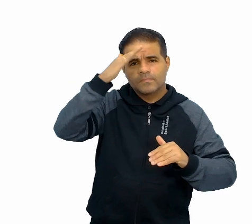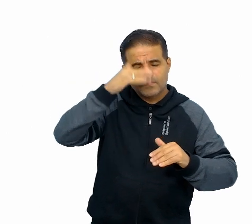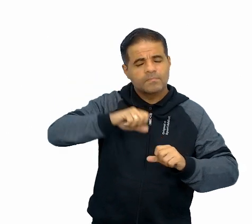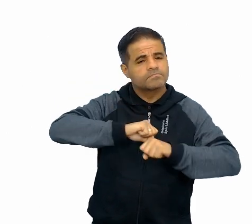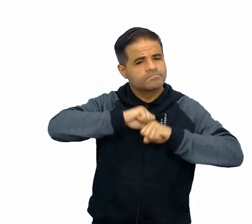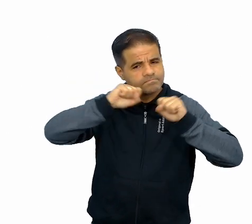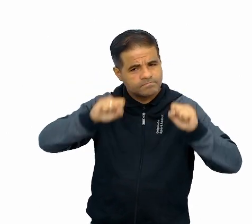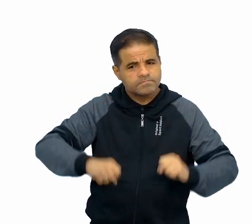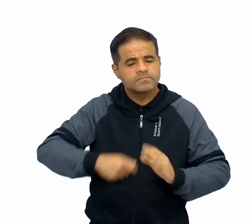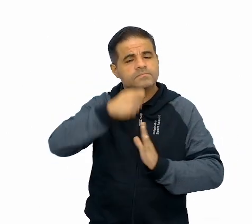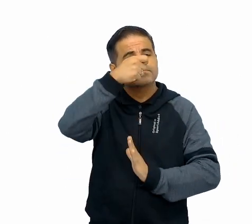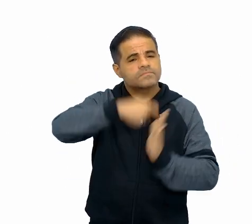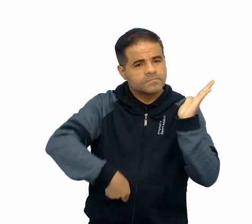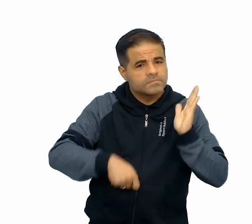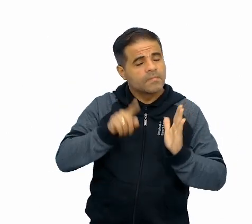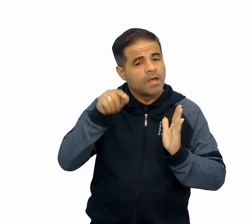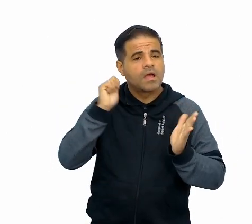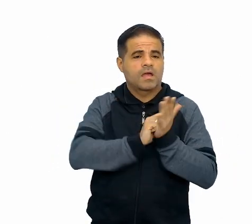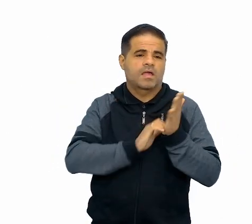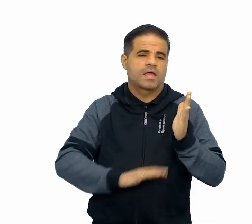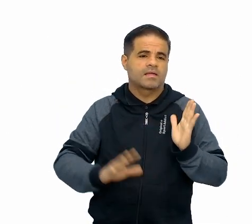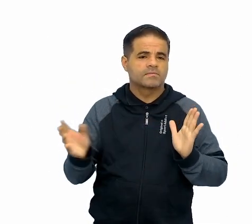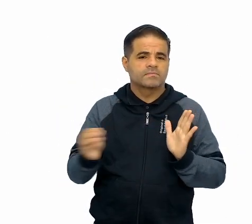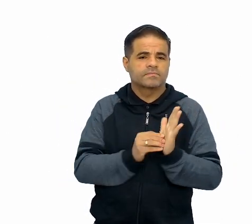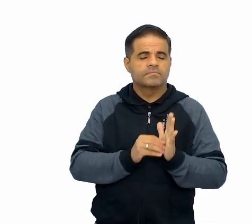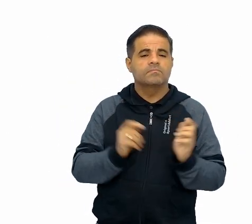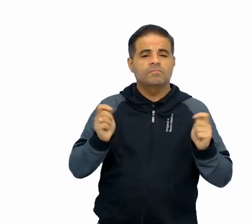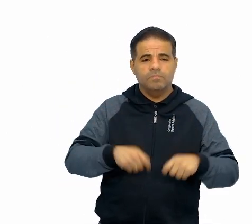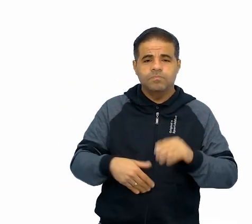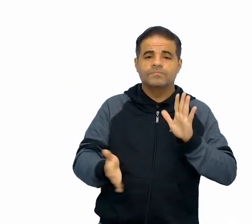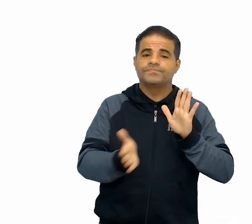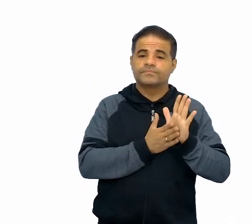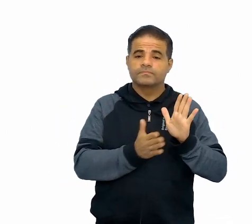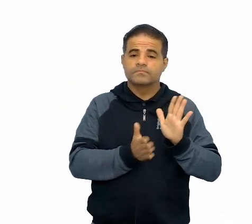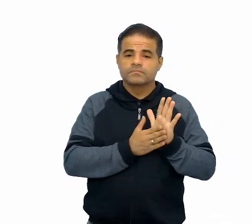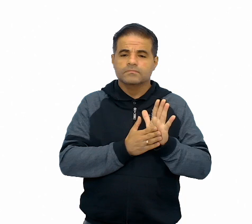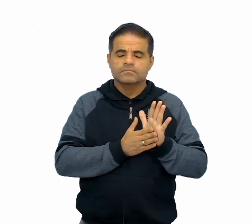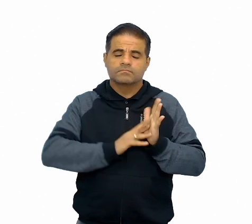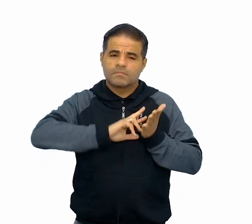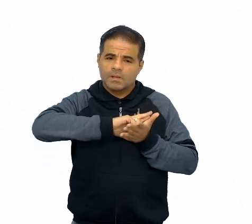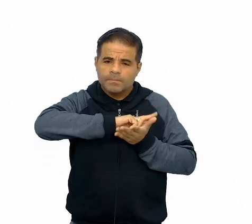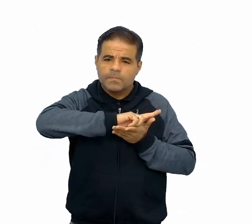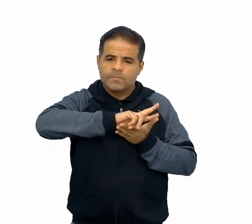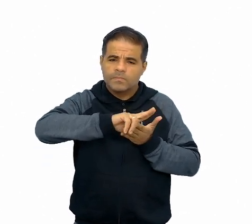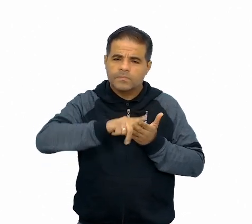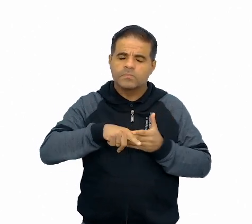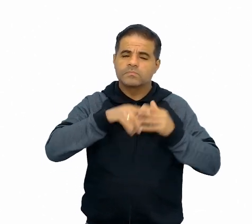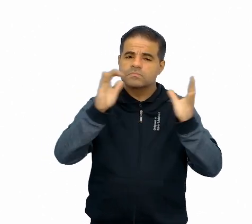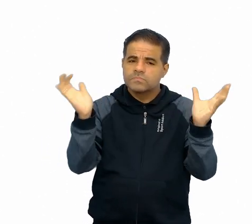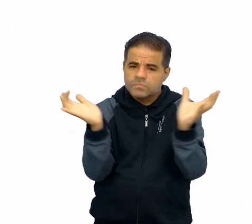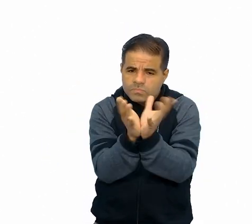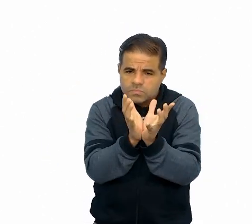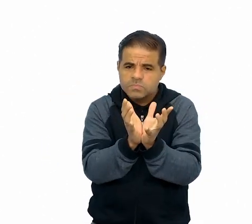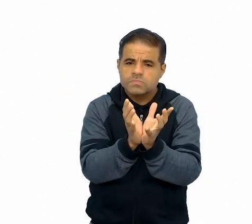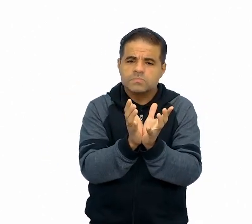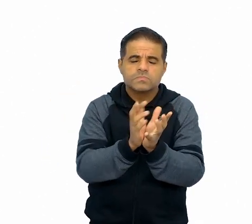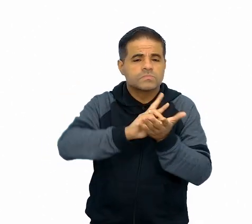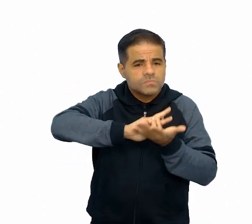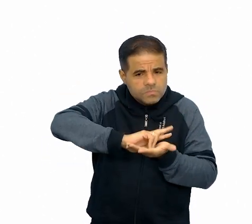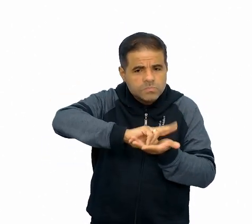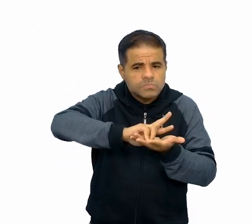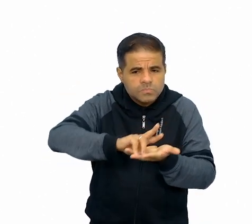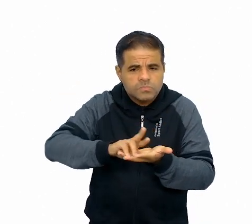escrita, não é mesmo? Então, essa atividade, ela pode ser proposta considerando os diferentes agrupamentos, as